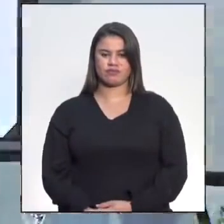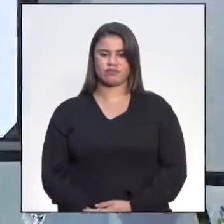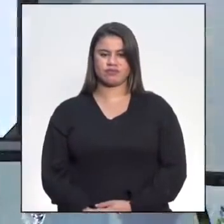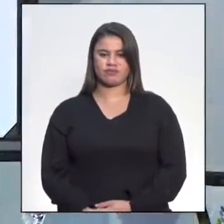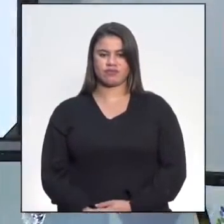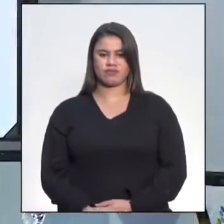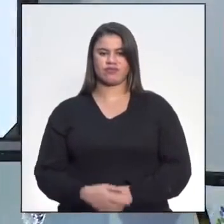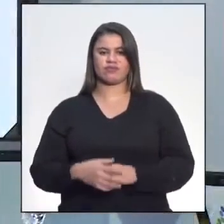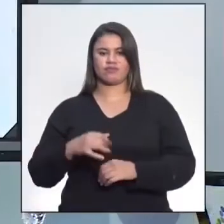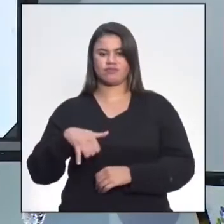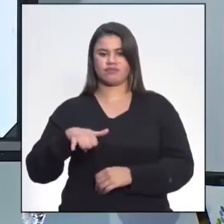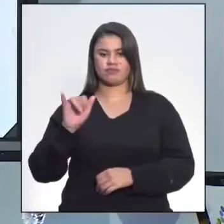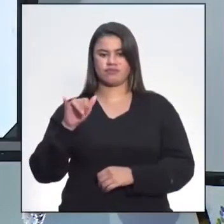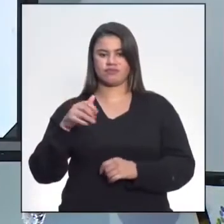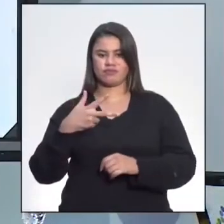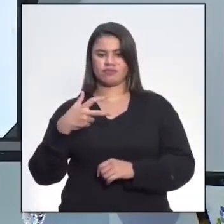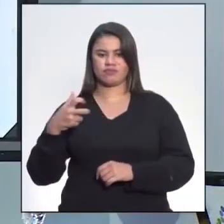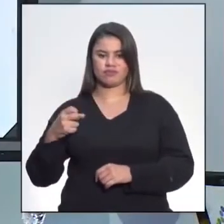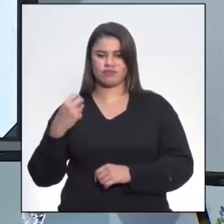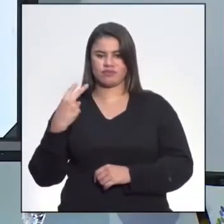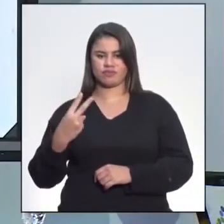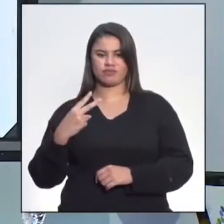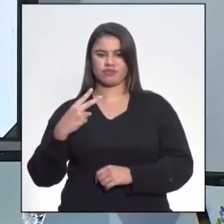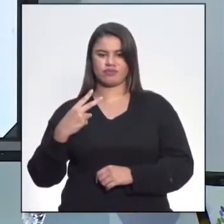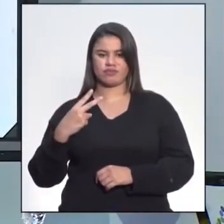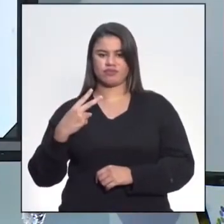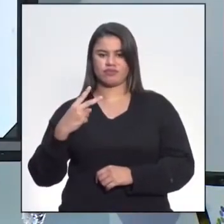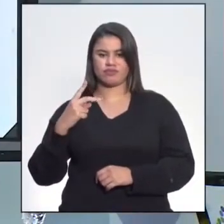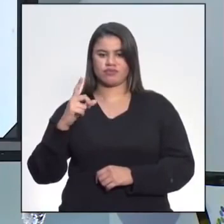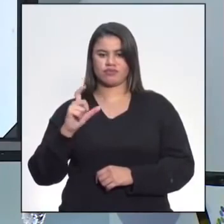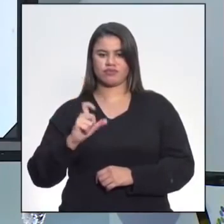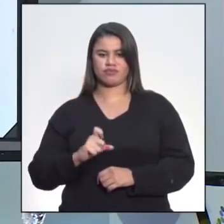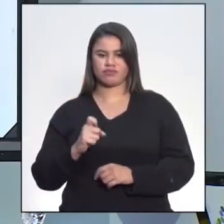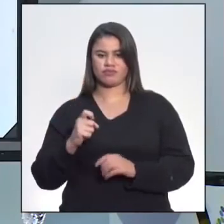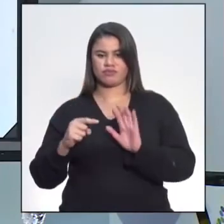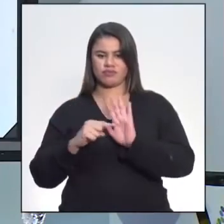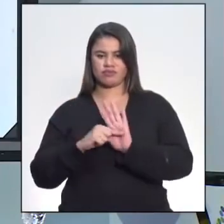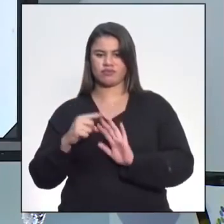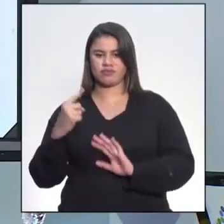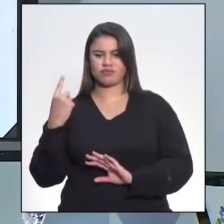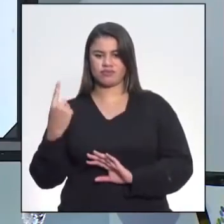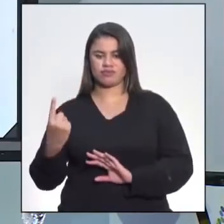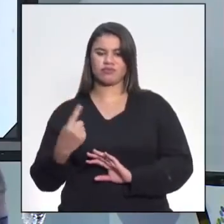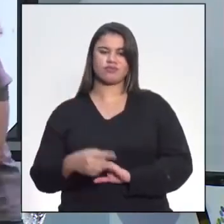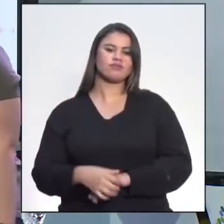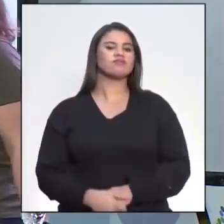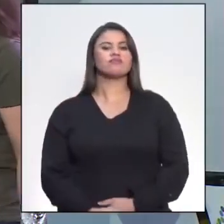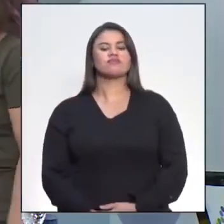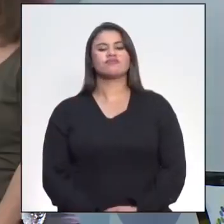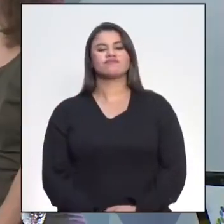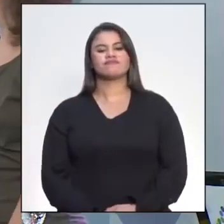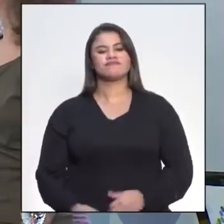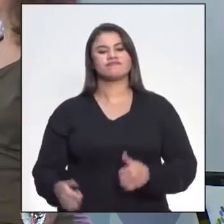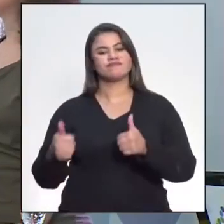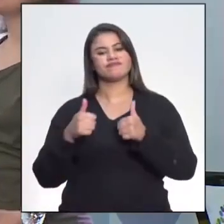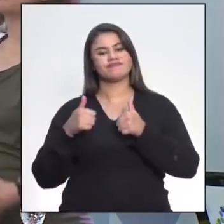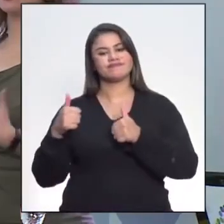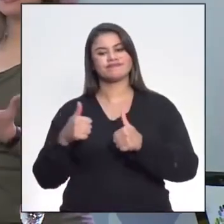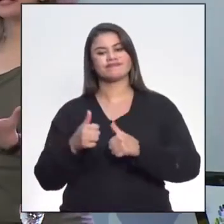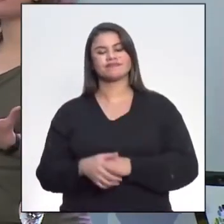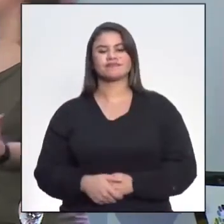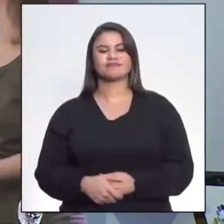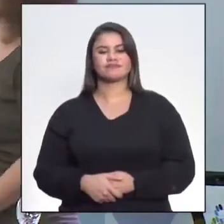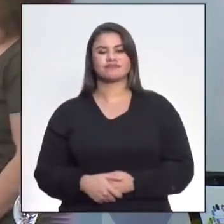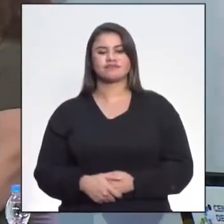y é igual a 2x menos 1. Sim? Tudo bem? Bom, o que eu